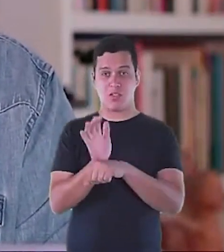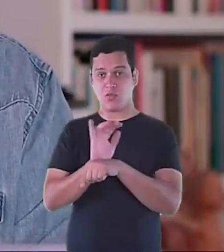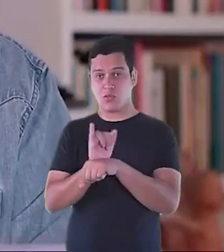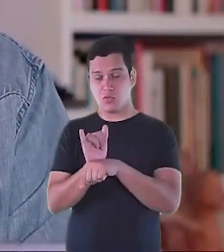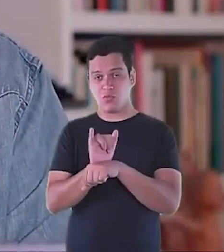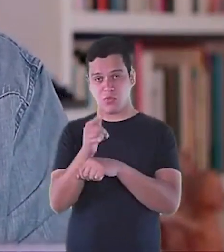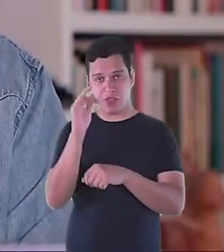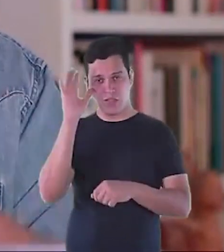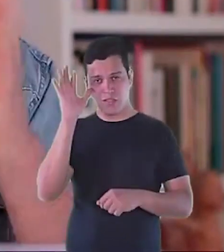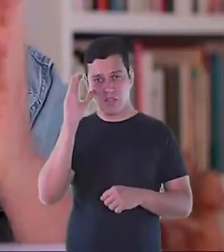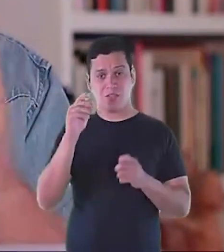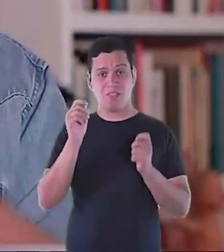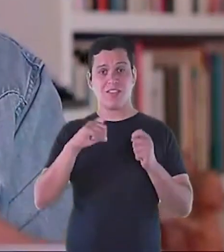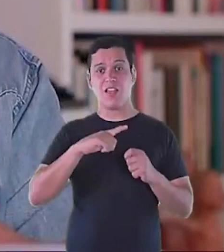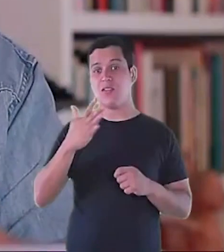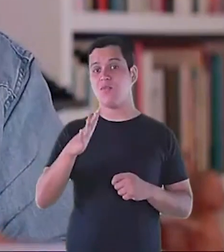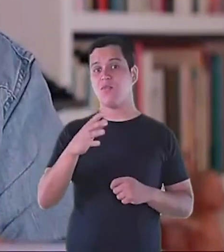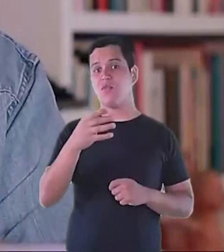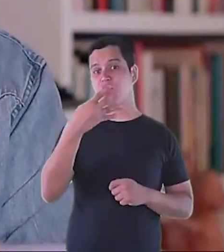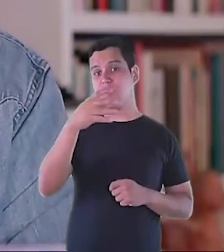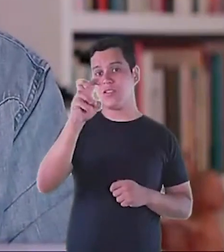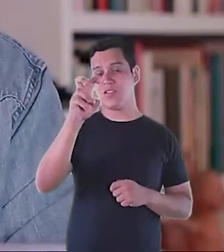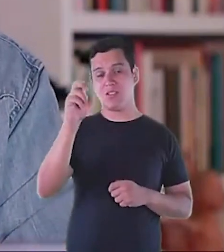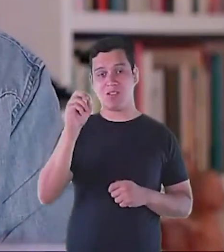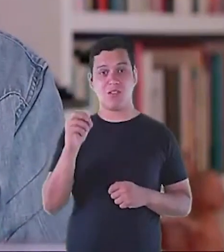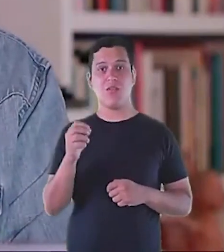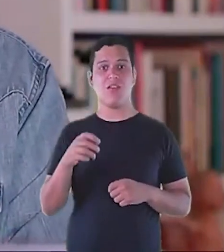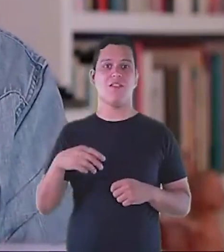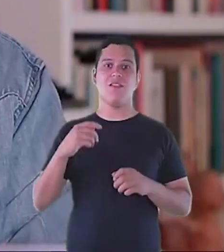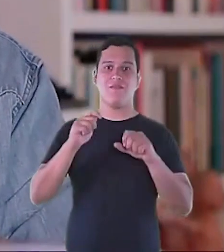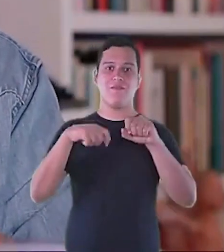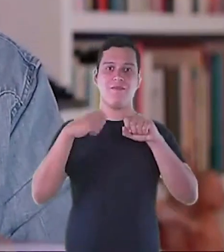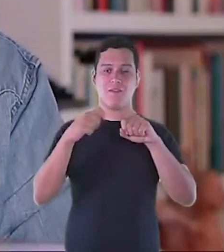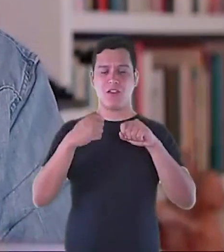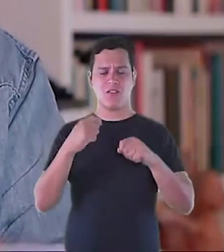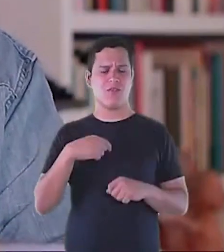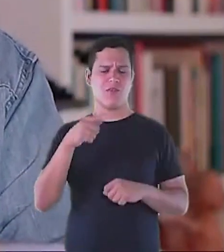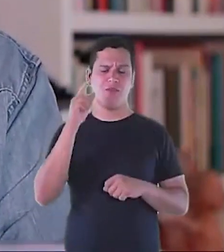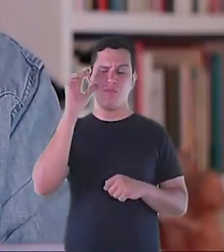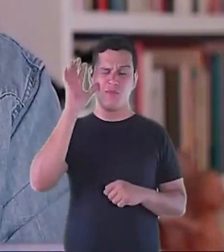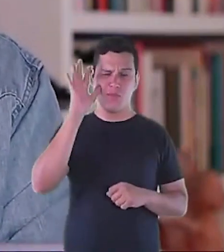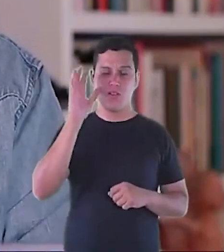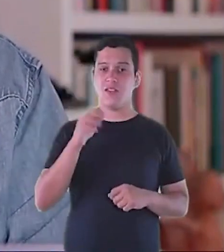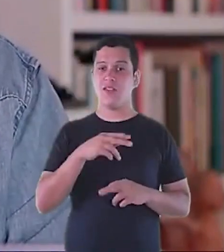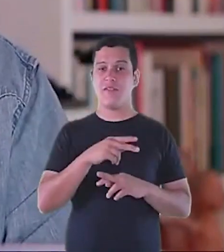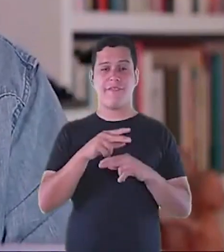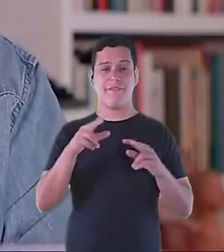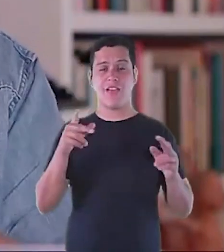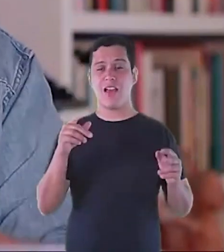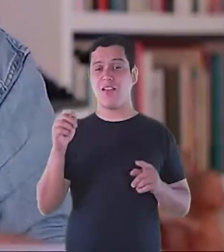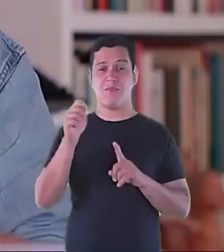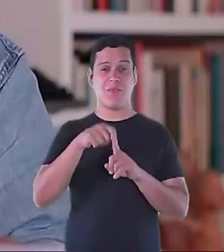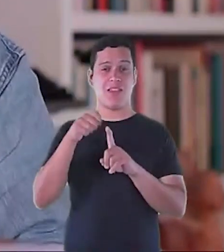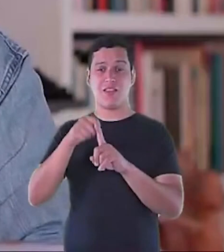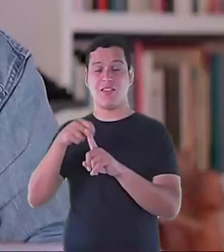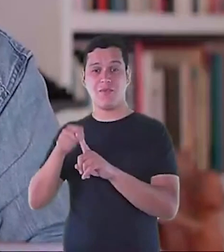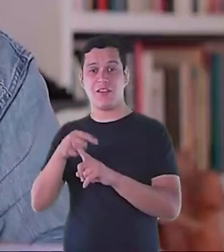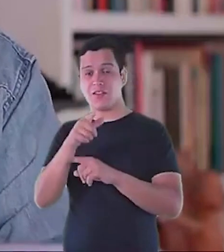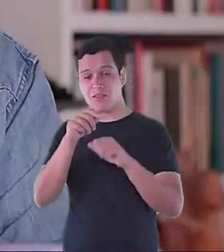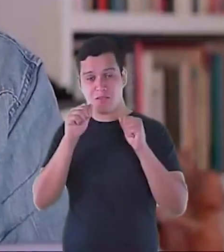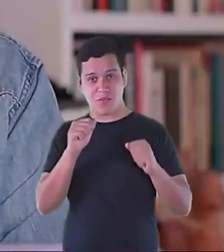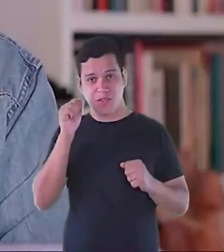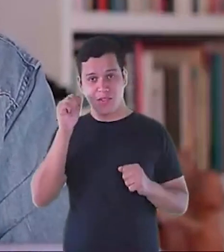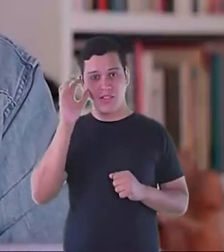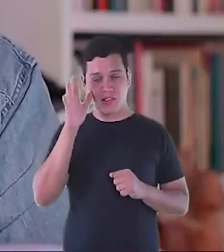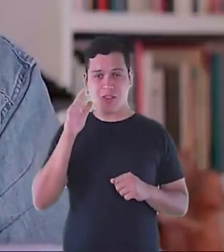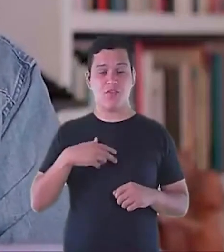de armação preta e veste uma camisa jeans azul claro. Ele está sentado em frente a uma estante